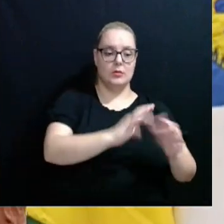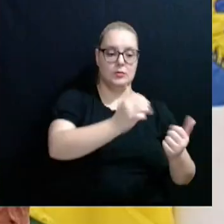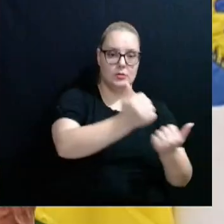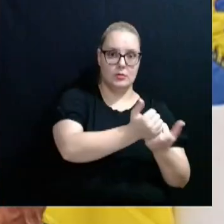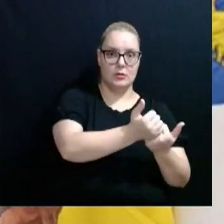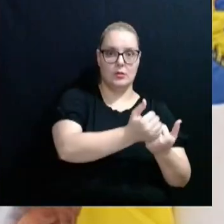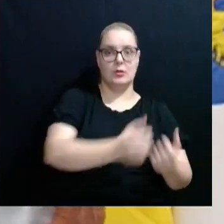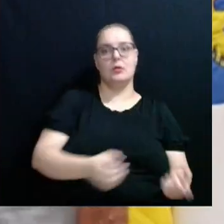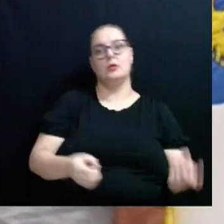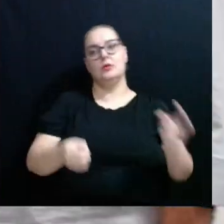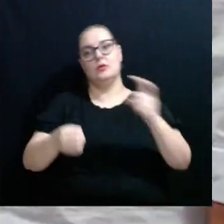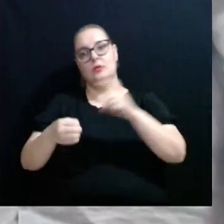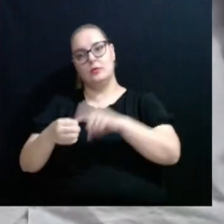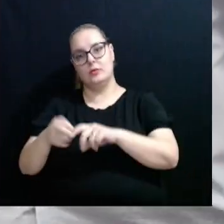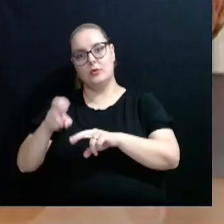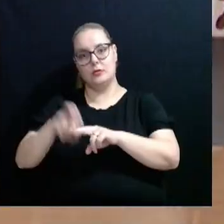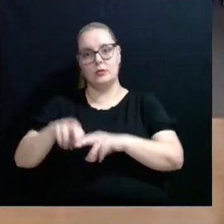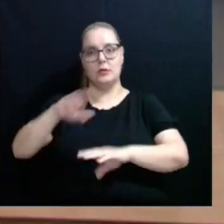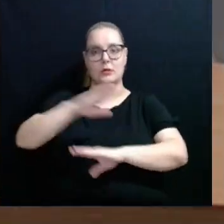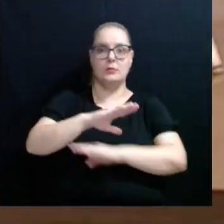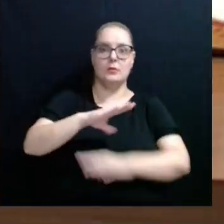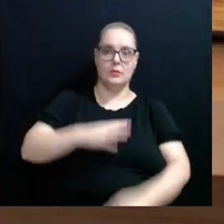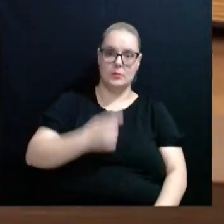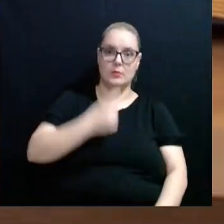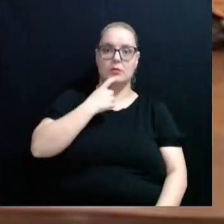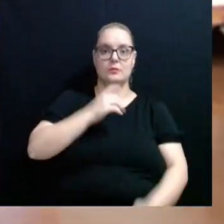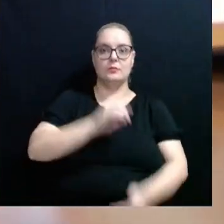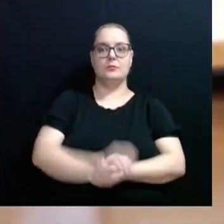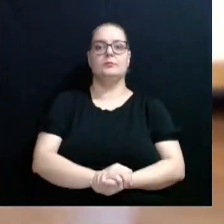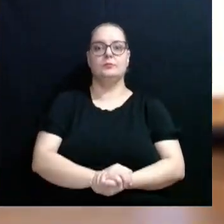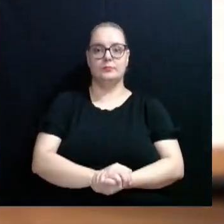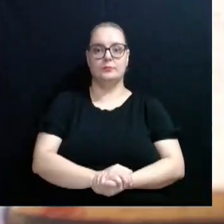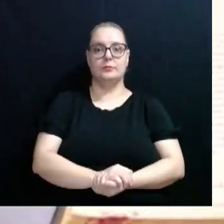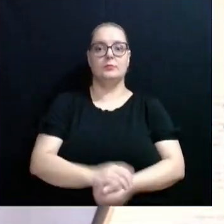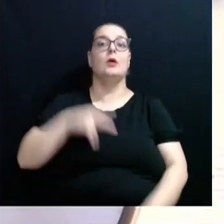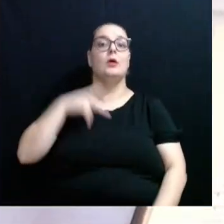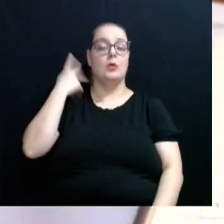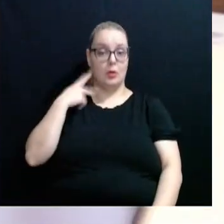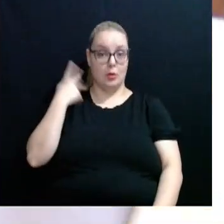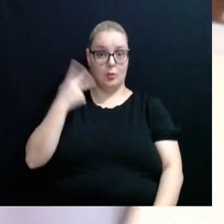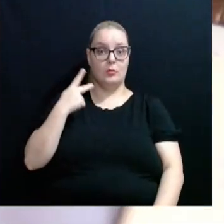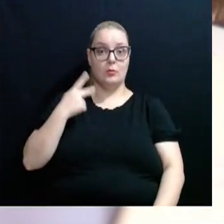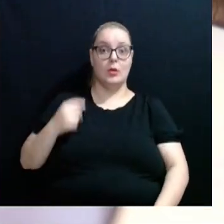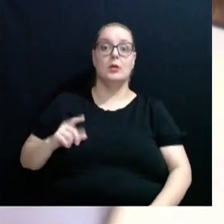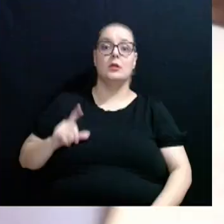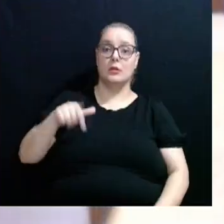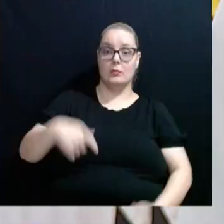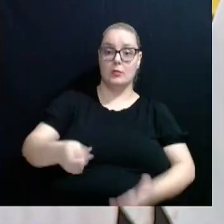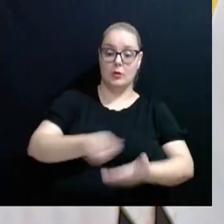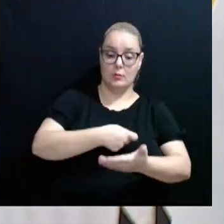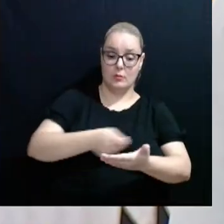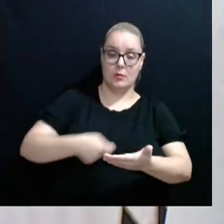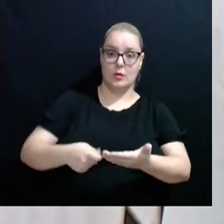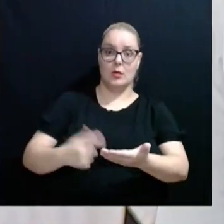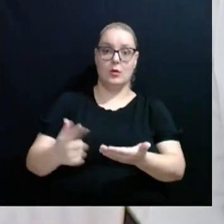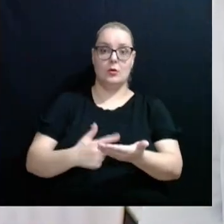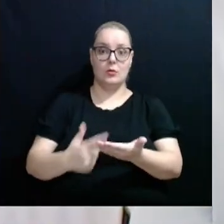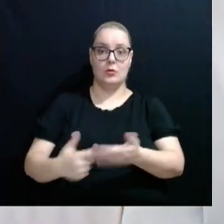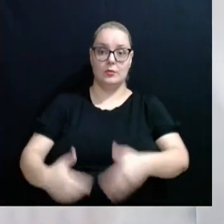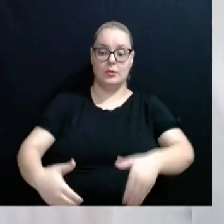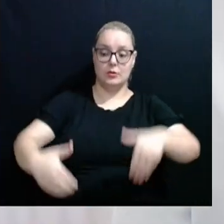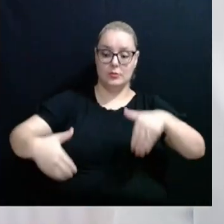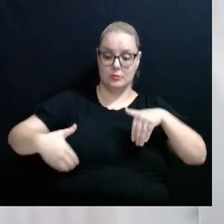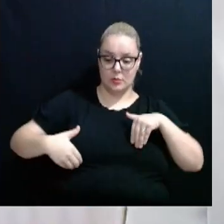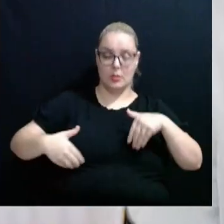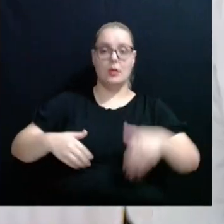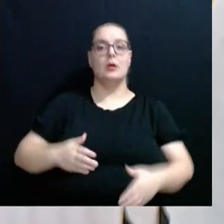cadeira na Câmara Municipal de Campinas. O parlamentar, após assinar o livro de posse, disse que aprovou o